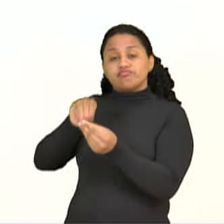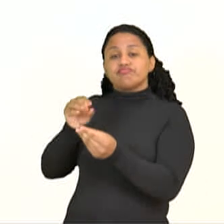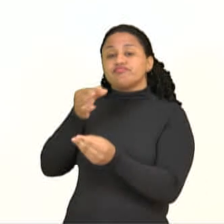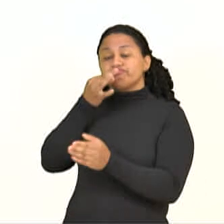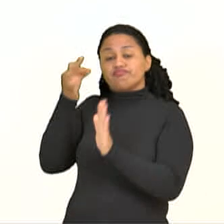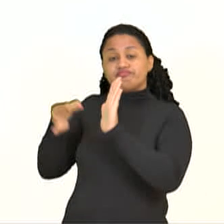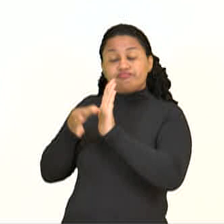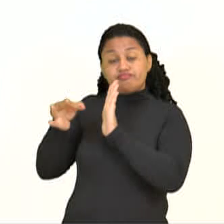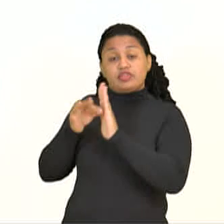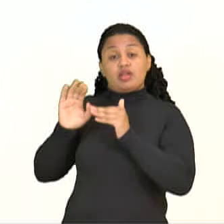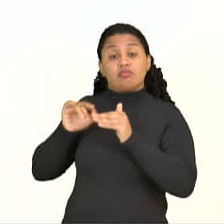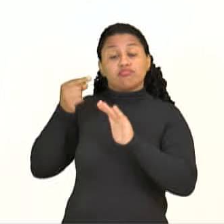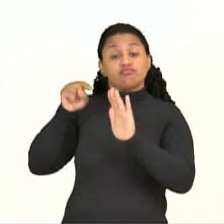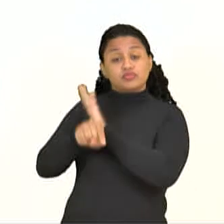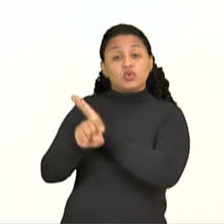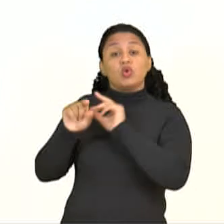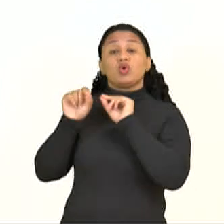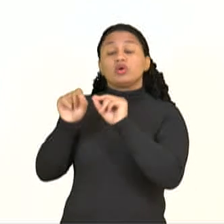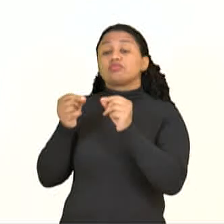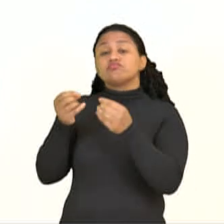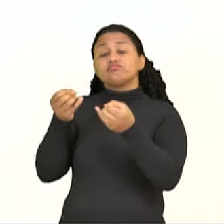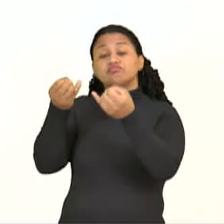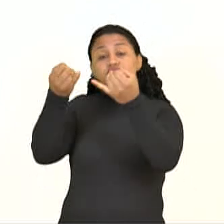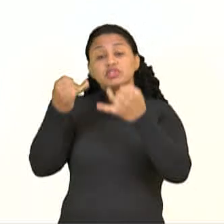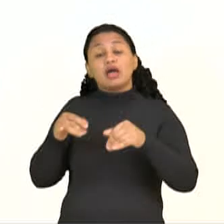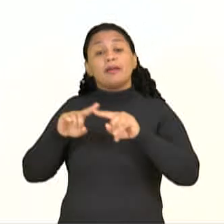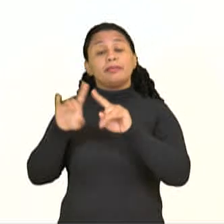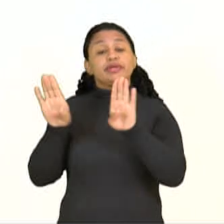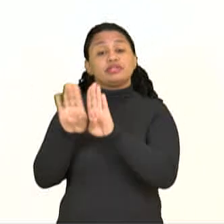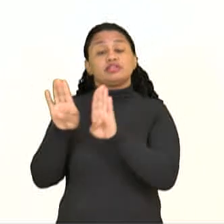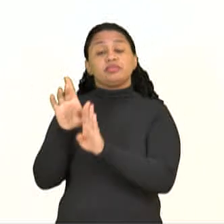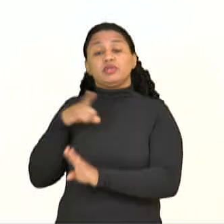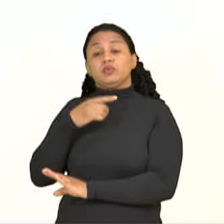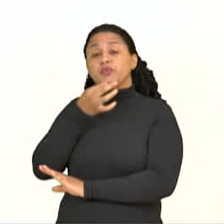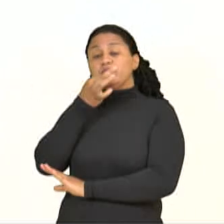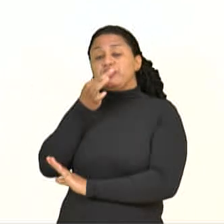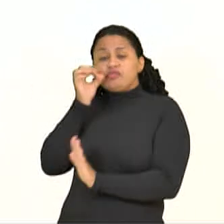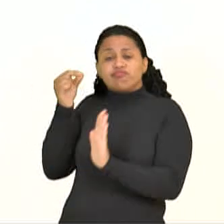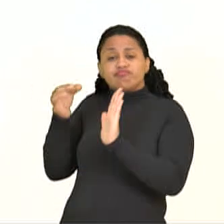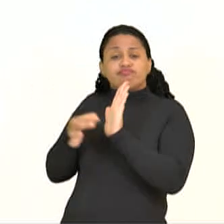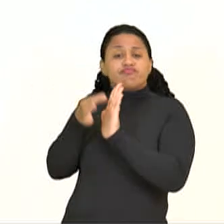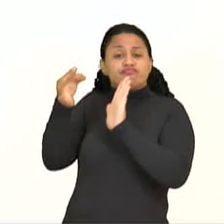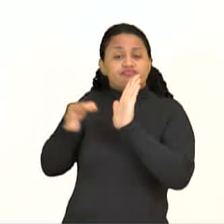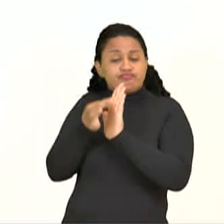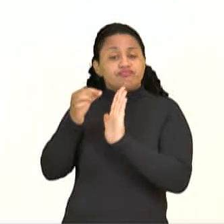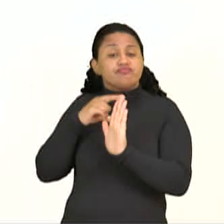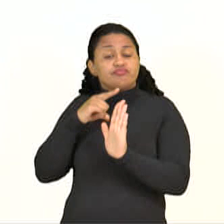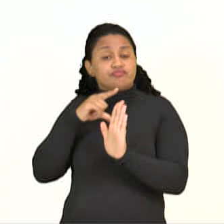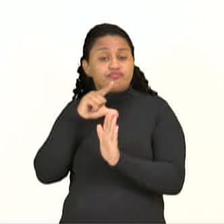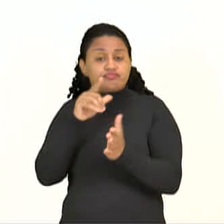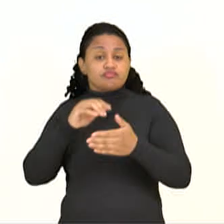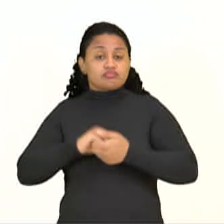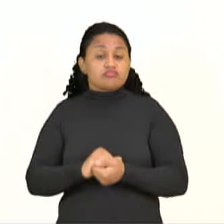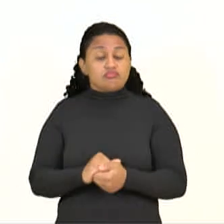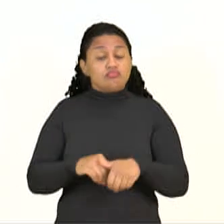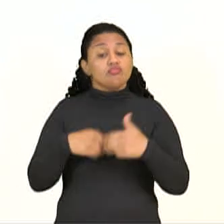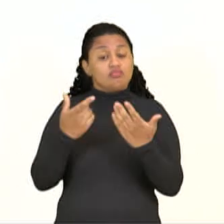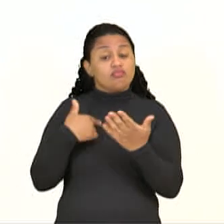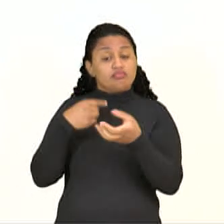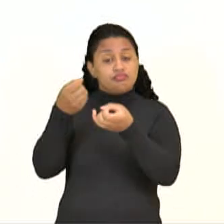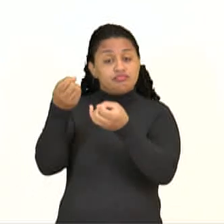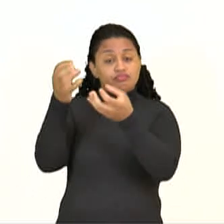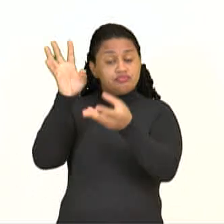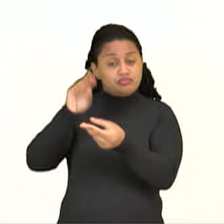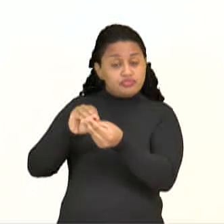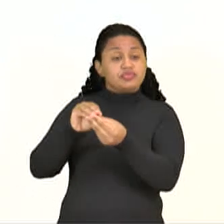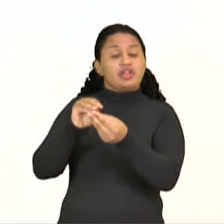passo além, faz uma descrição com considerações pessoais críticas sobre a obra, né? Tanto a descrição quanto a